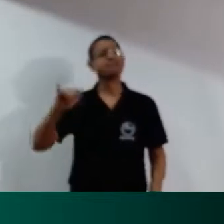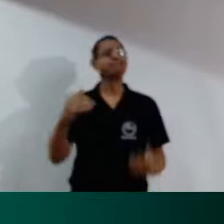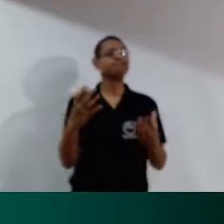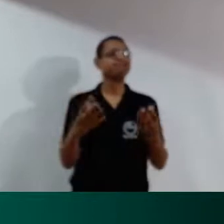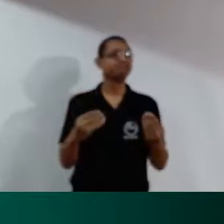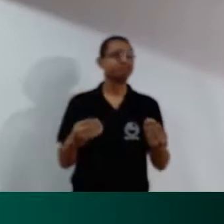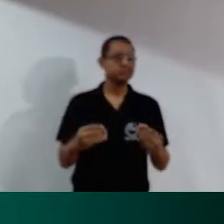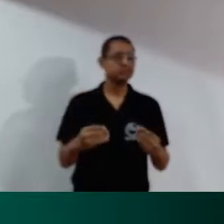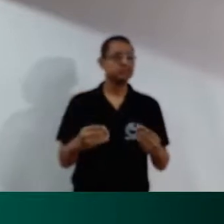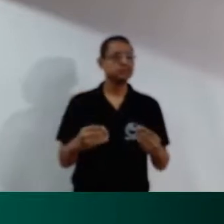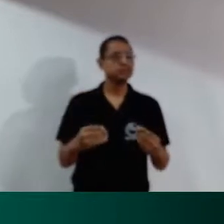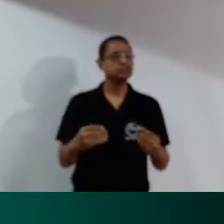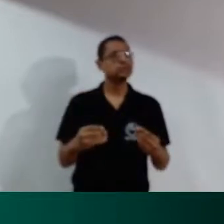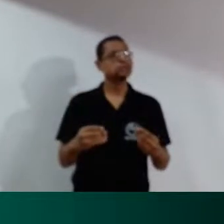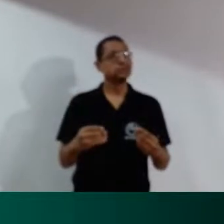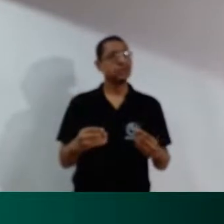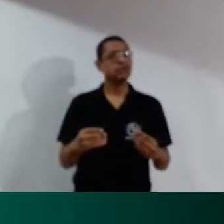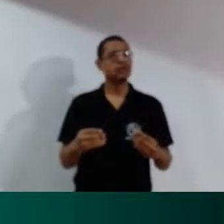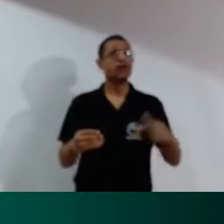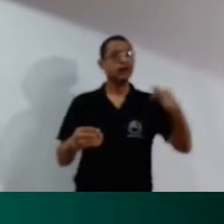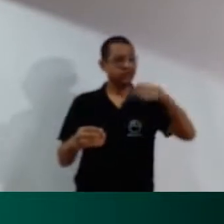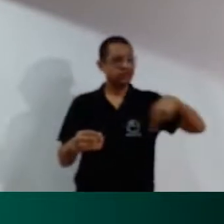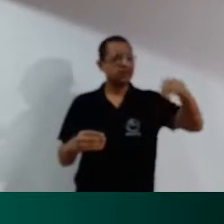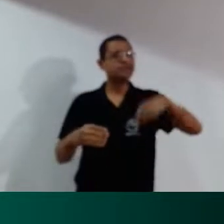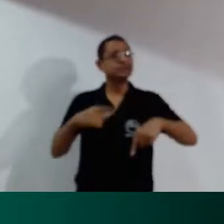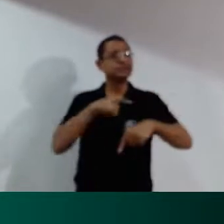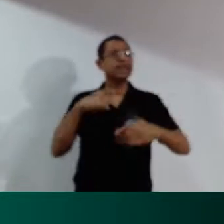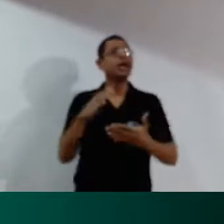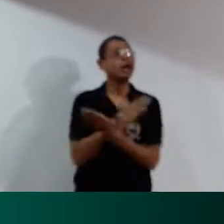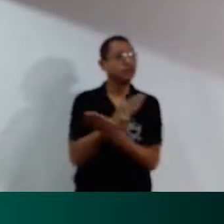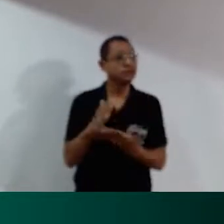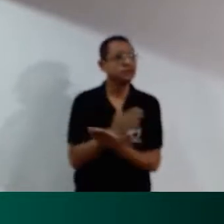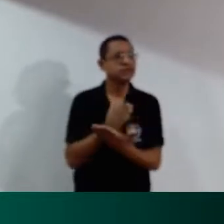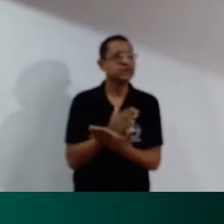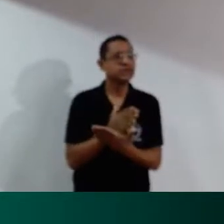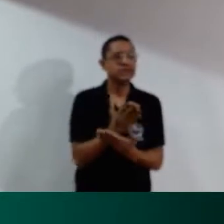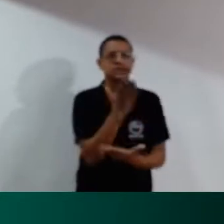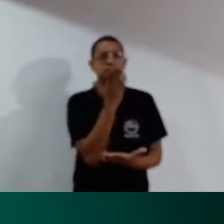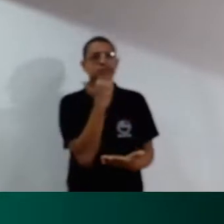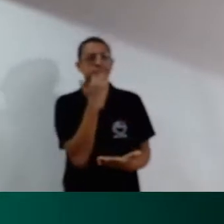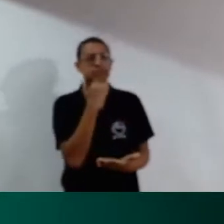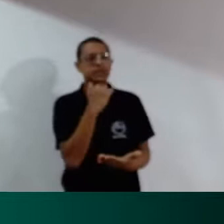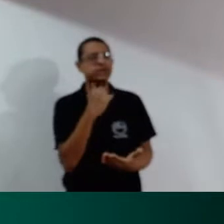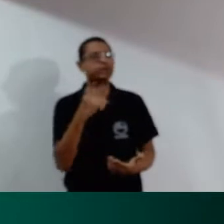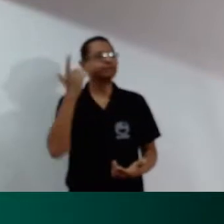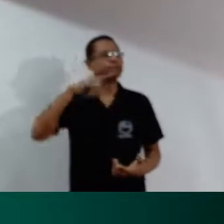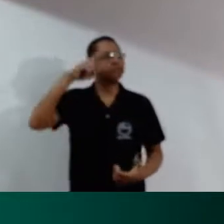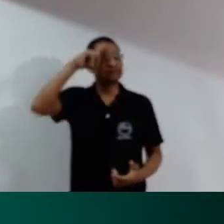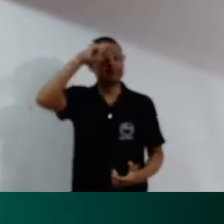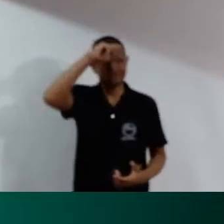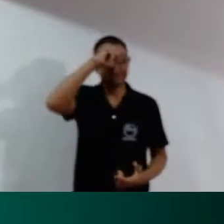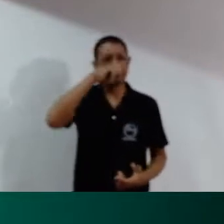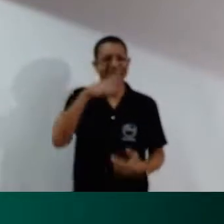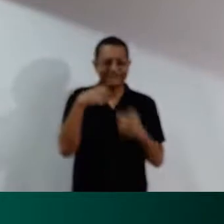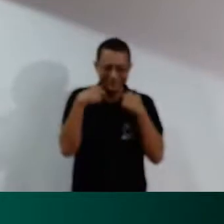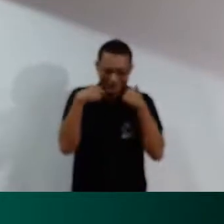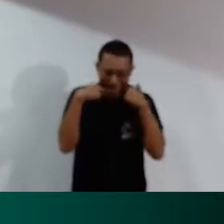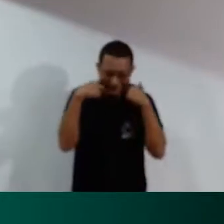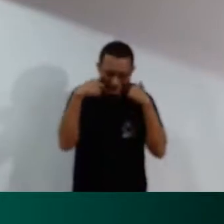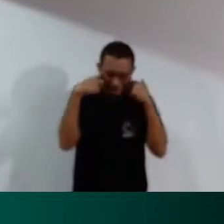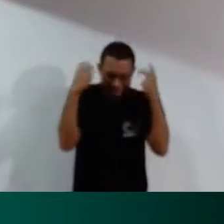de segurança alimentar É vergonhoso a gente fala às vezes ele tem que vergonha de falar isso é muito mais vergonhoso é não lutar para mudar a realidade